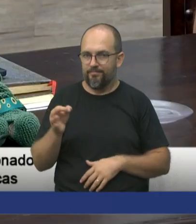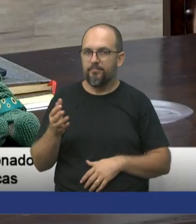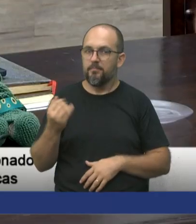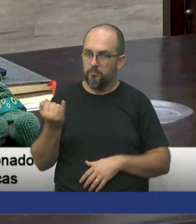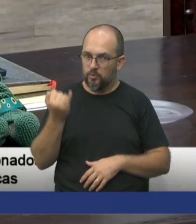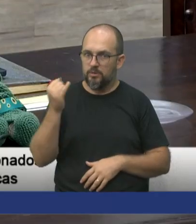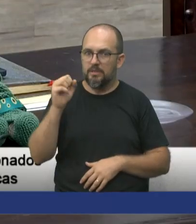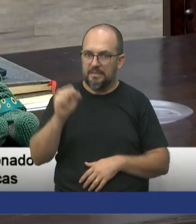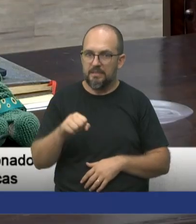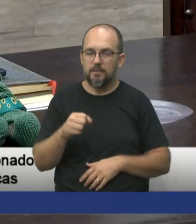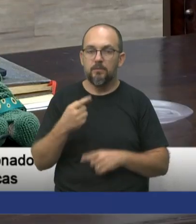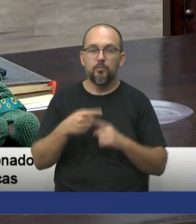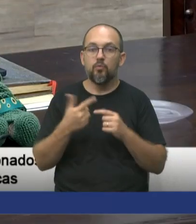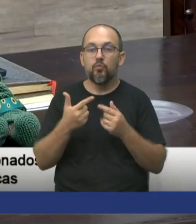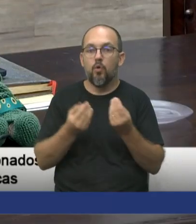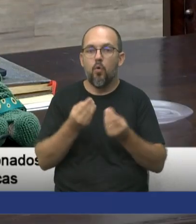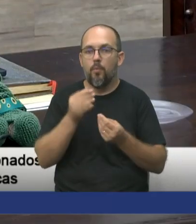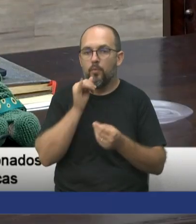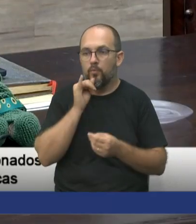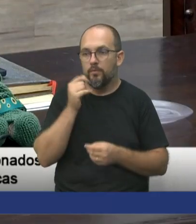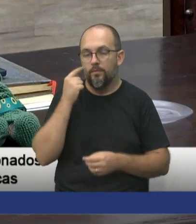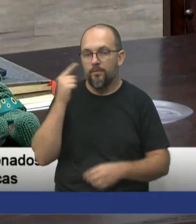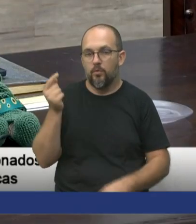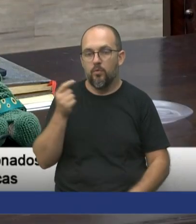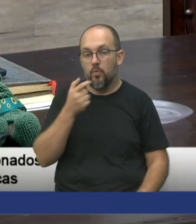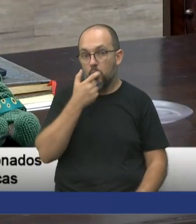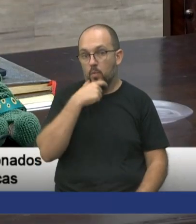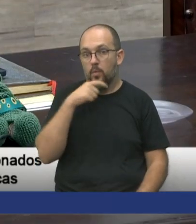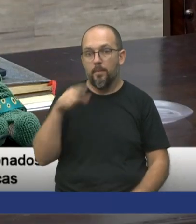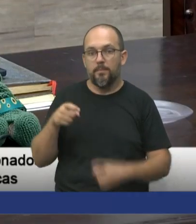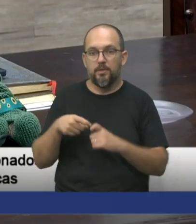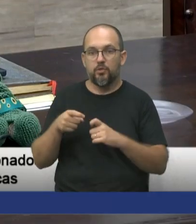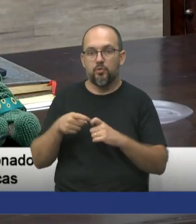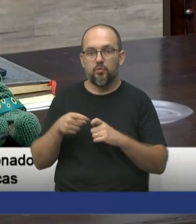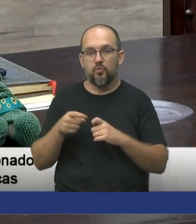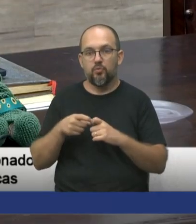como a gente... Primeiro, você vê, o Dr. Paulo é médico,